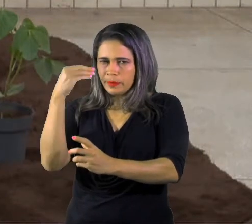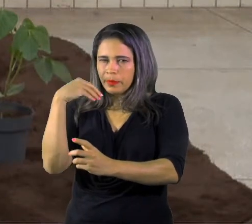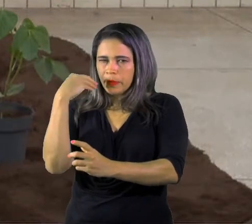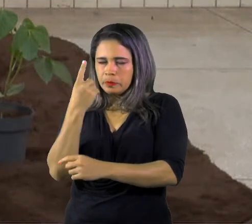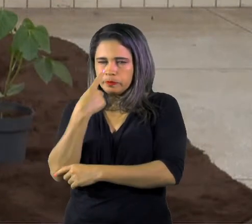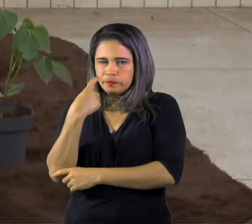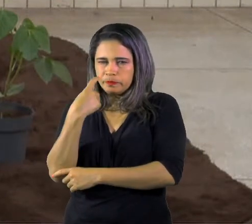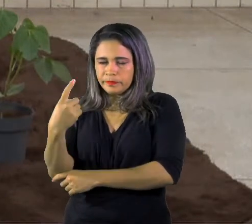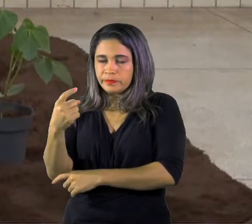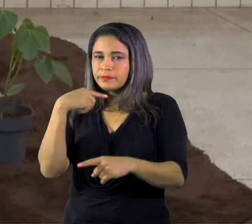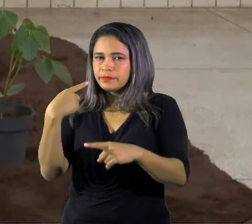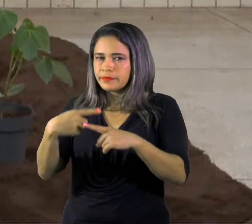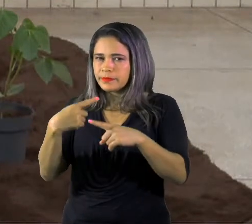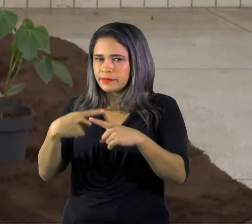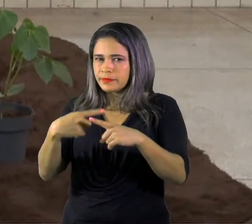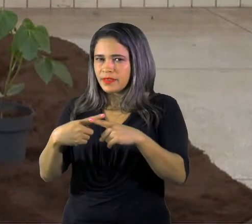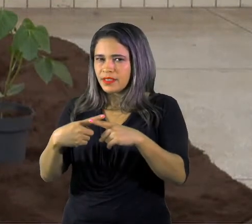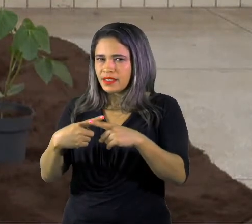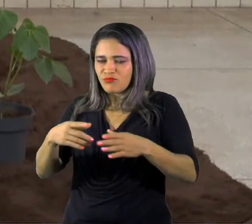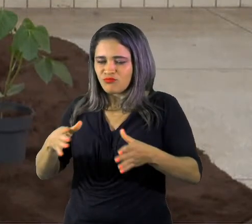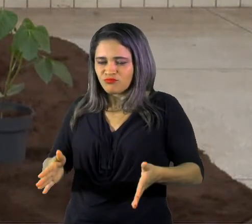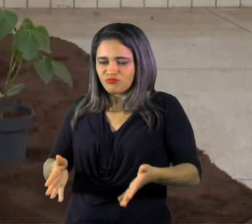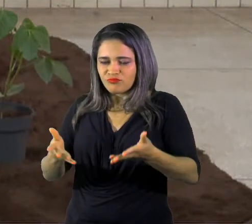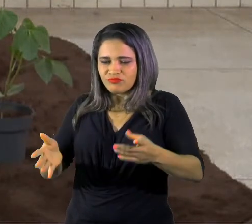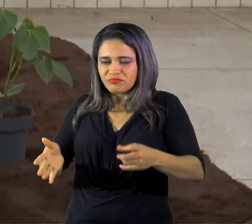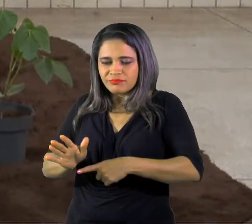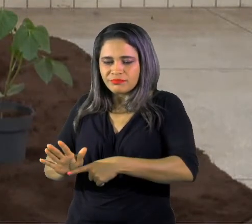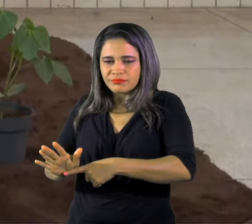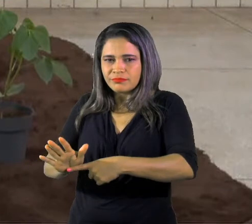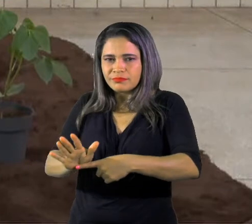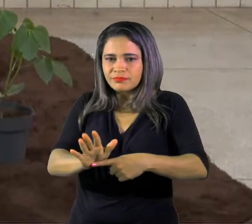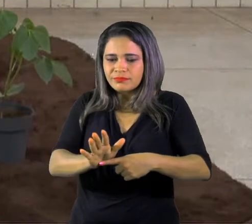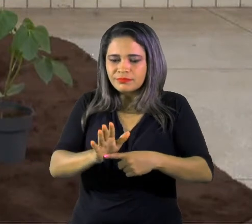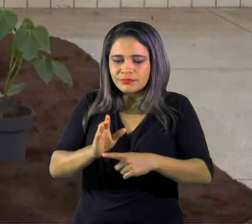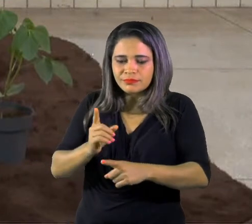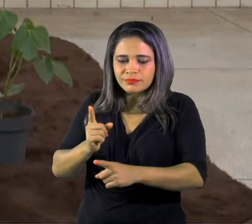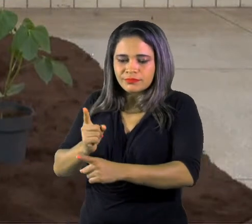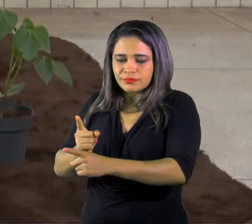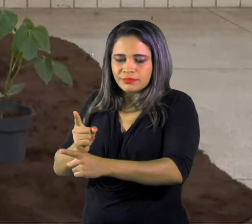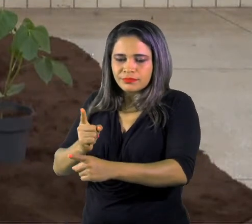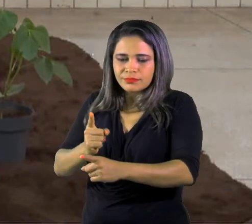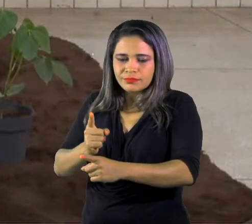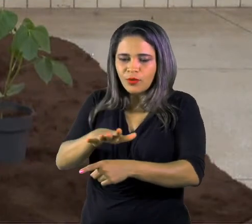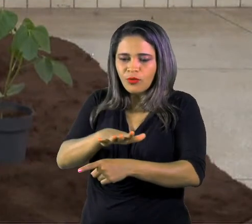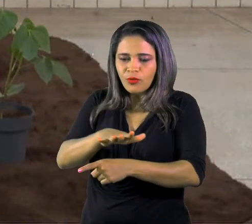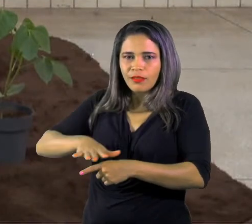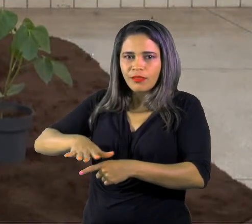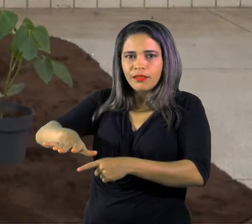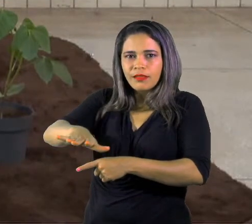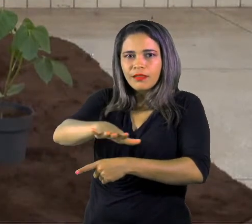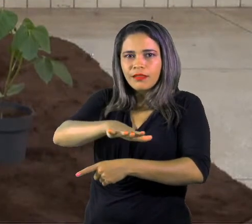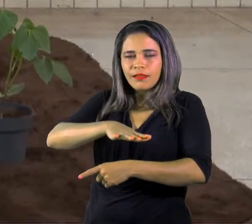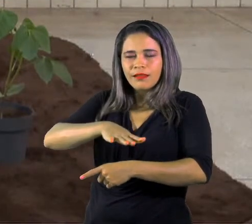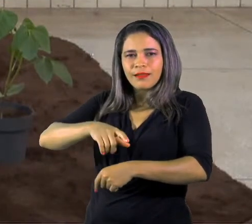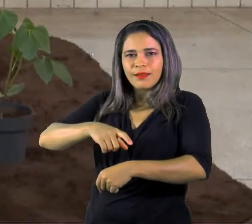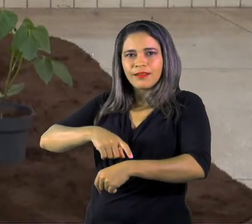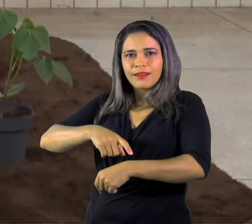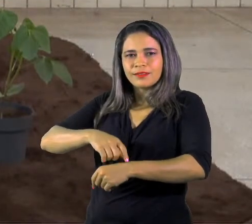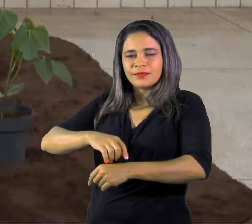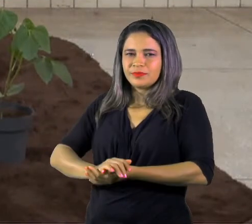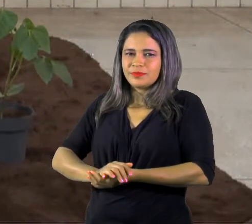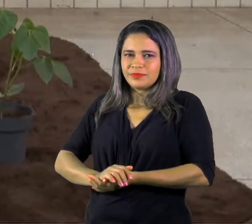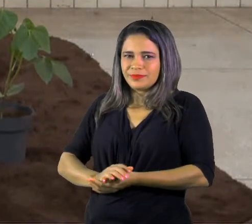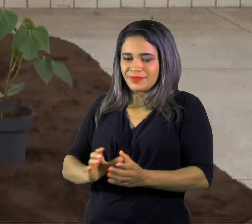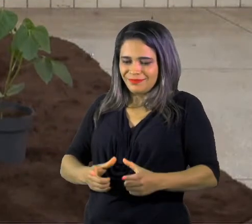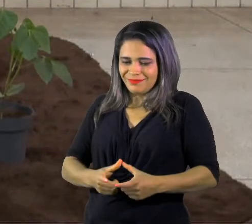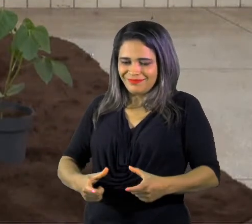interessante porque vai auxiliando a criança a se localizar no tempo e no espaço. Lá no recipiente com um pouquinho de algodão,